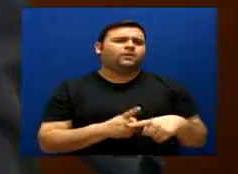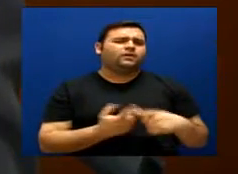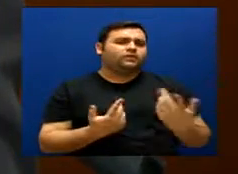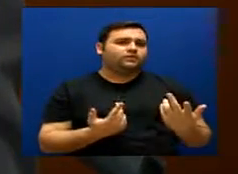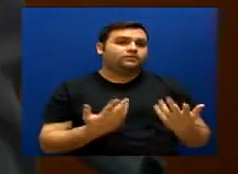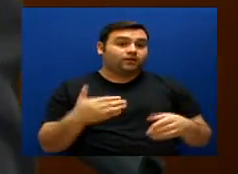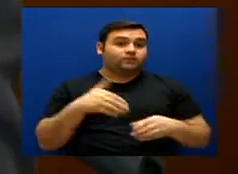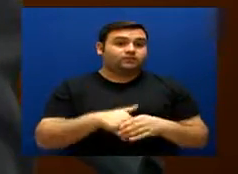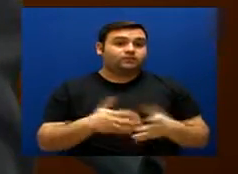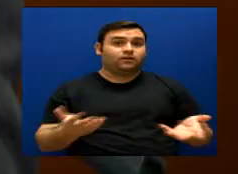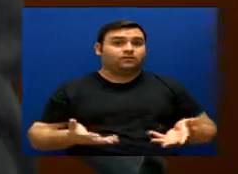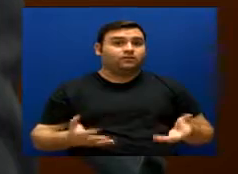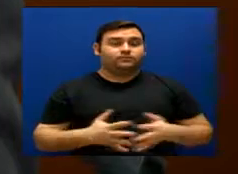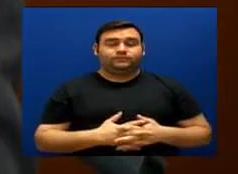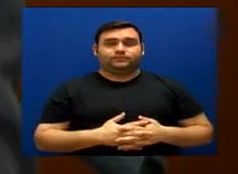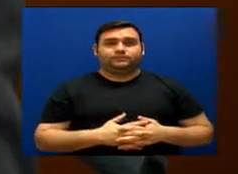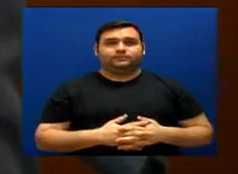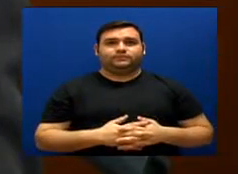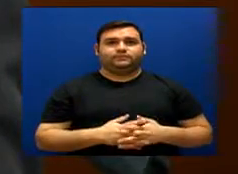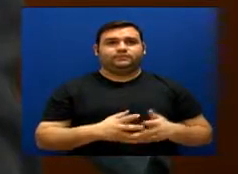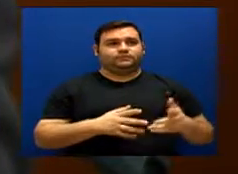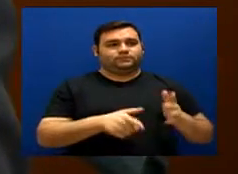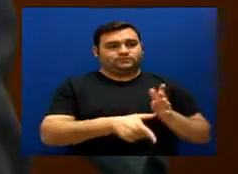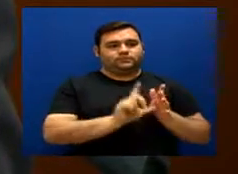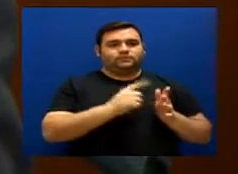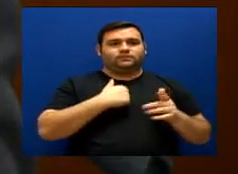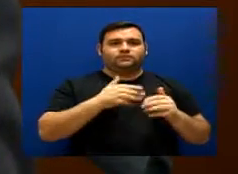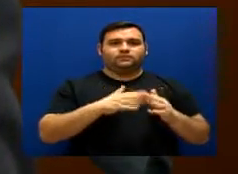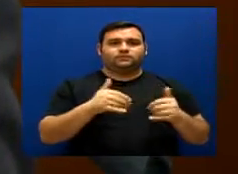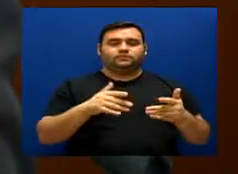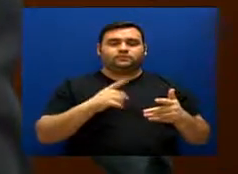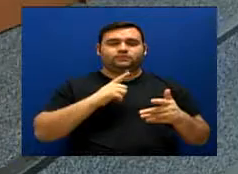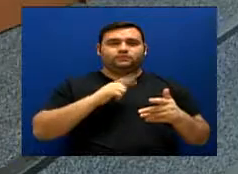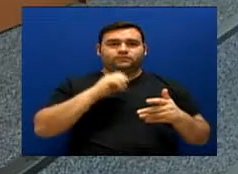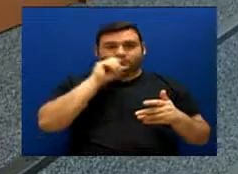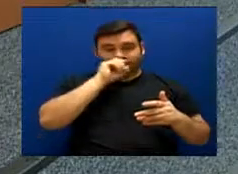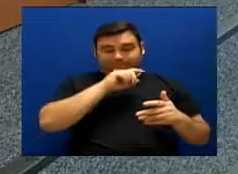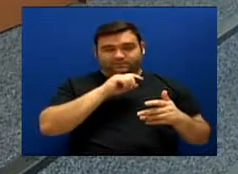está em votação. Não, antes da votação eu pedi para...